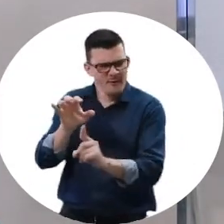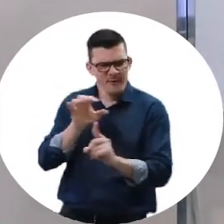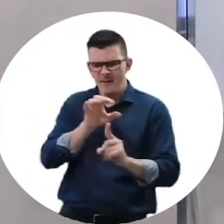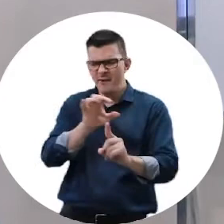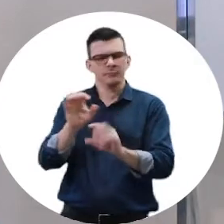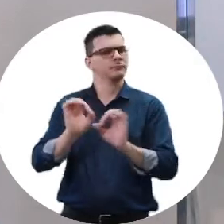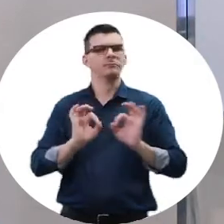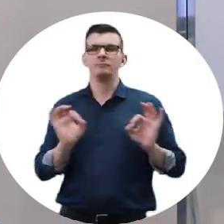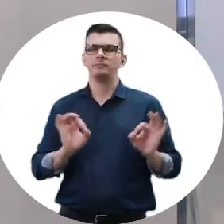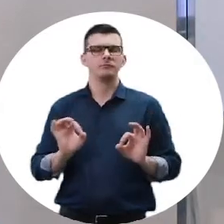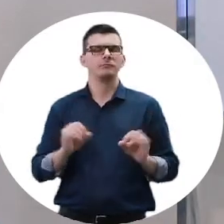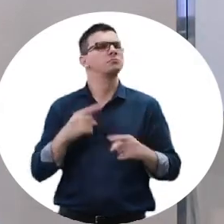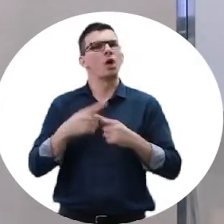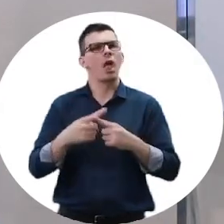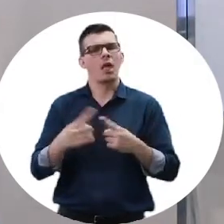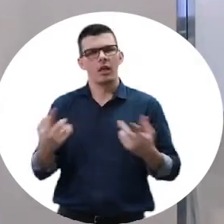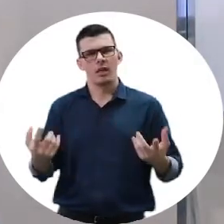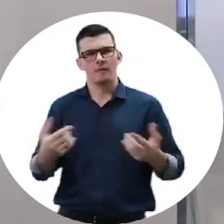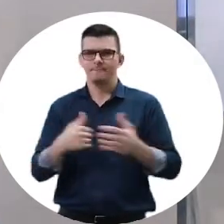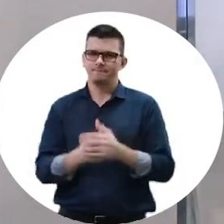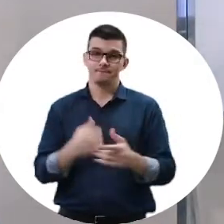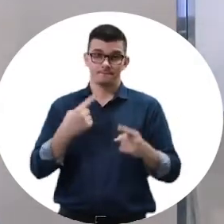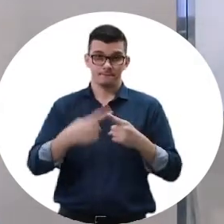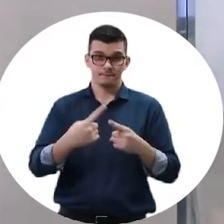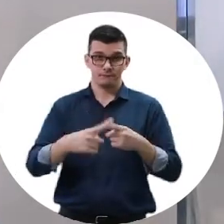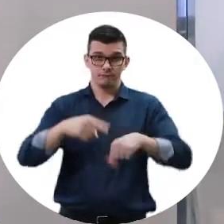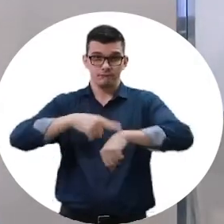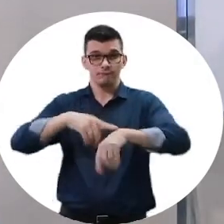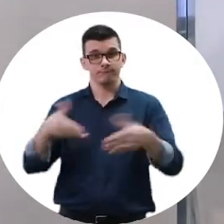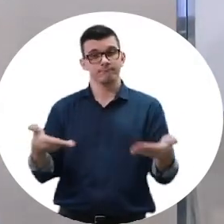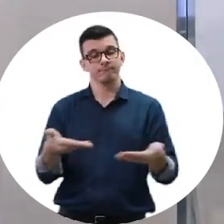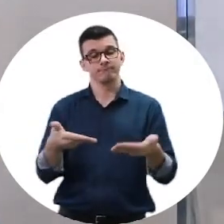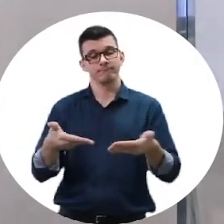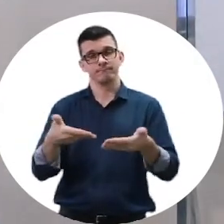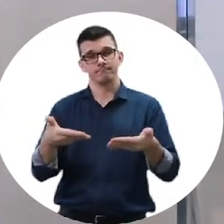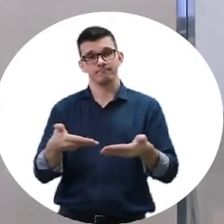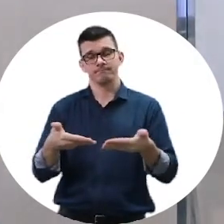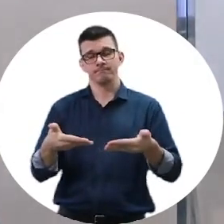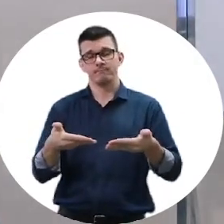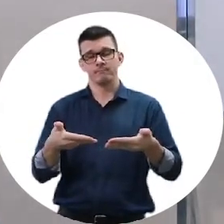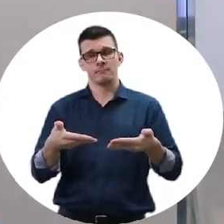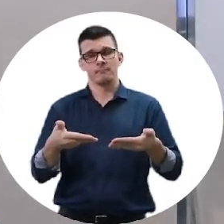influenciando no movimento horizontal, nem o peso. Por quê? Porque nesse momento aqui,